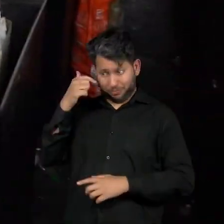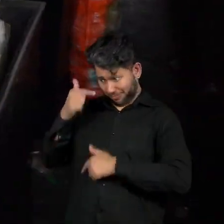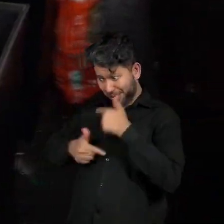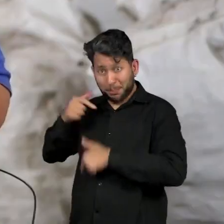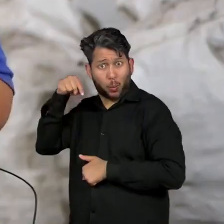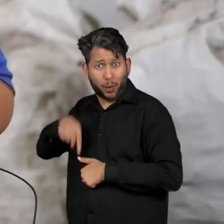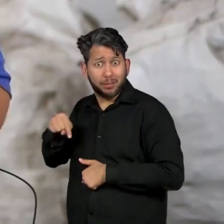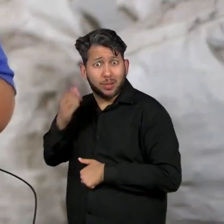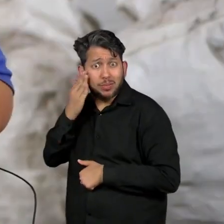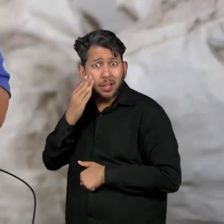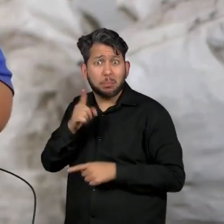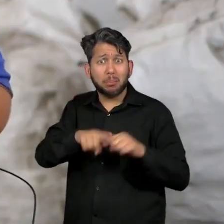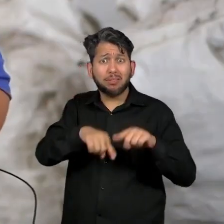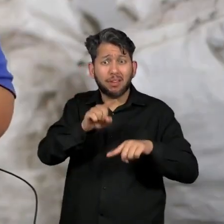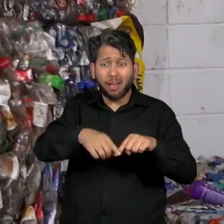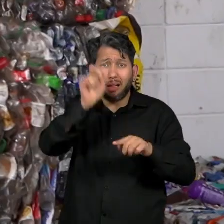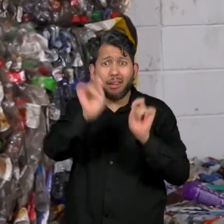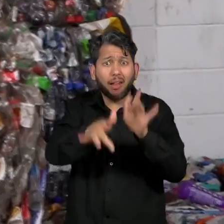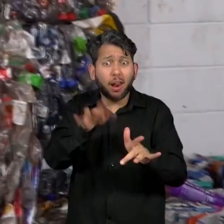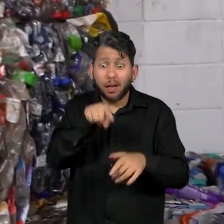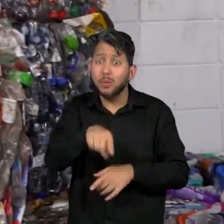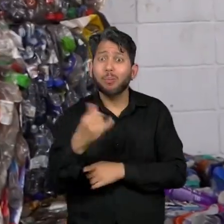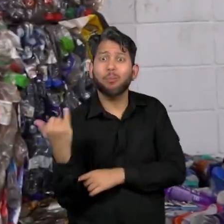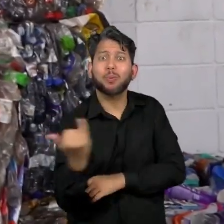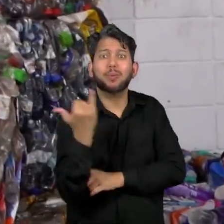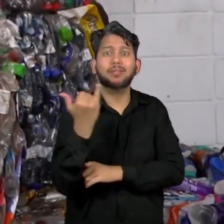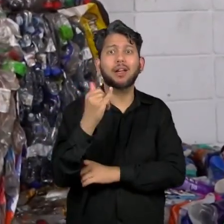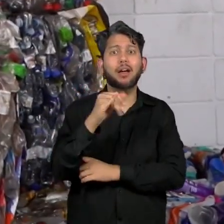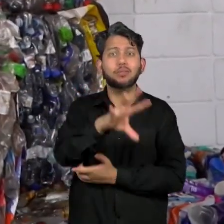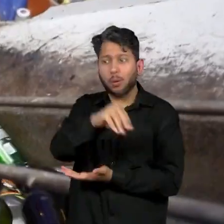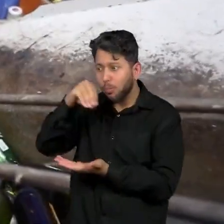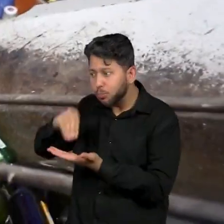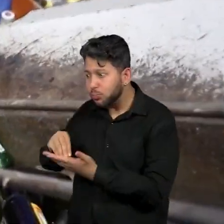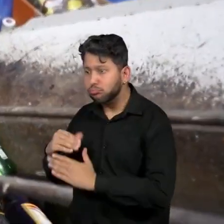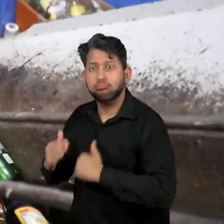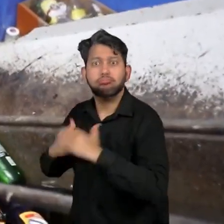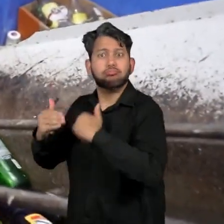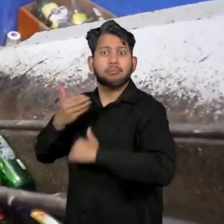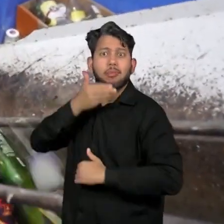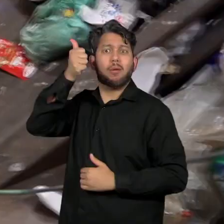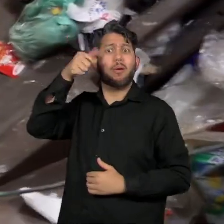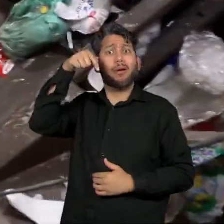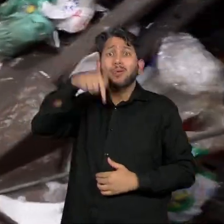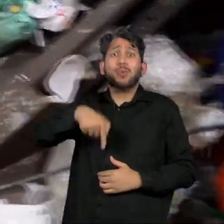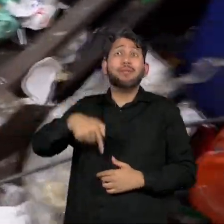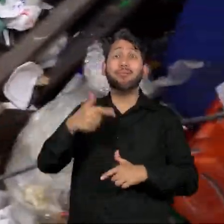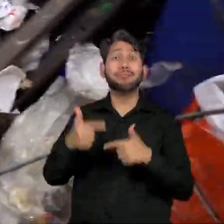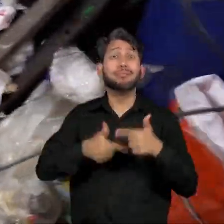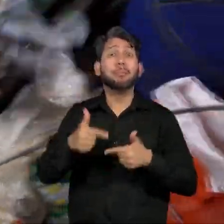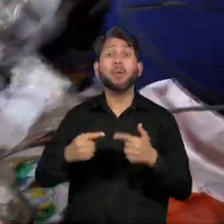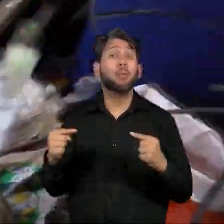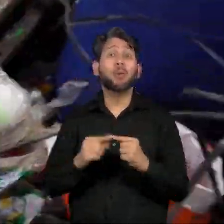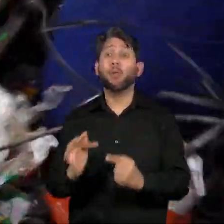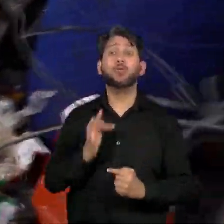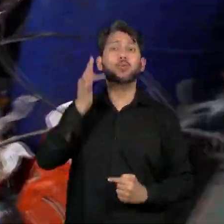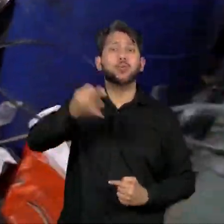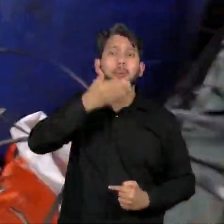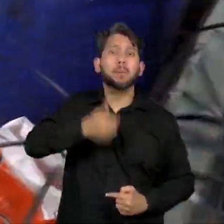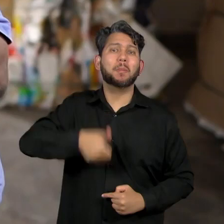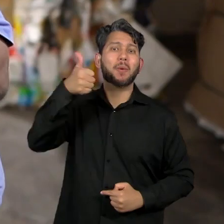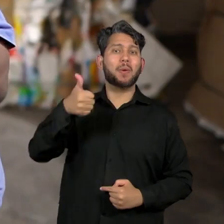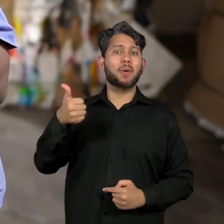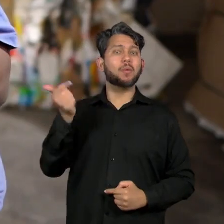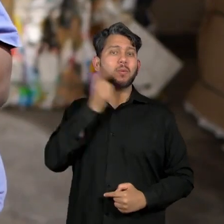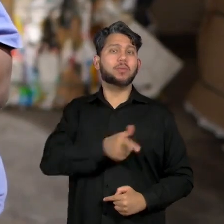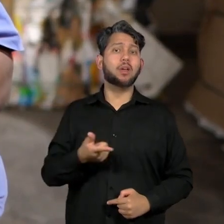os materiais. O futuro está aqui. O futuro é a reciclagem. O futuro é reciclar e gerar